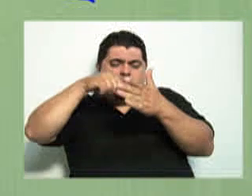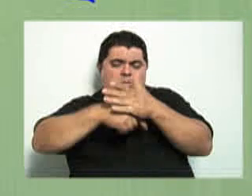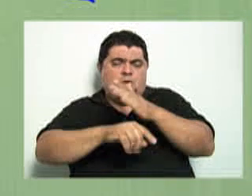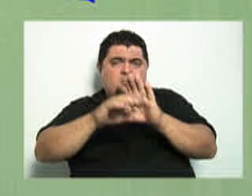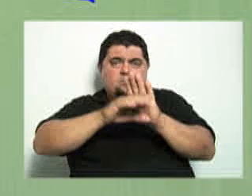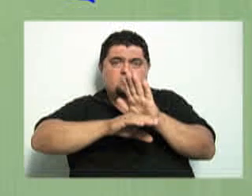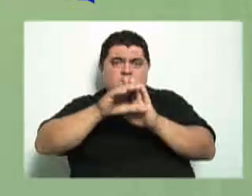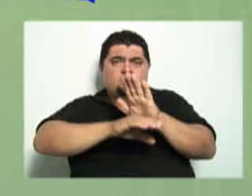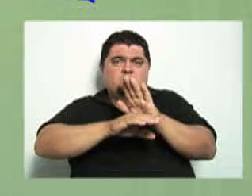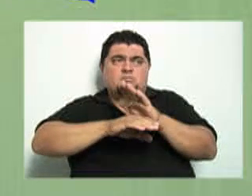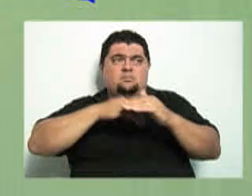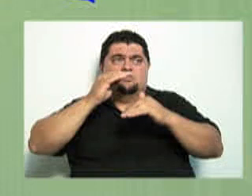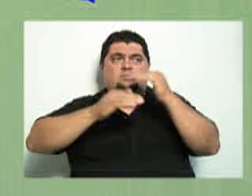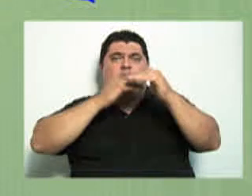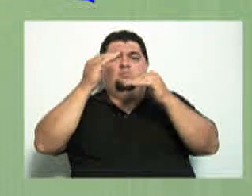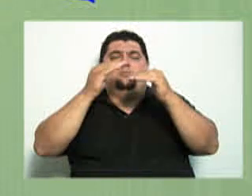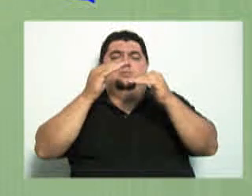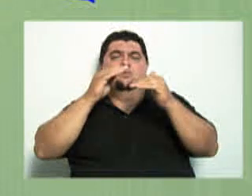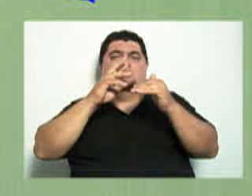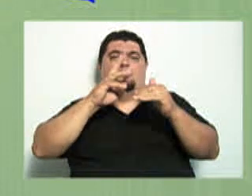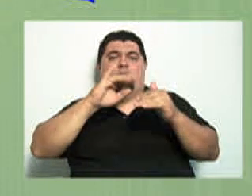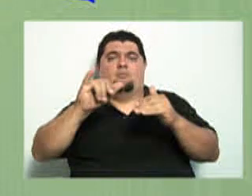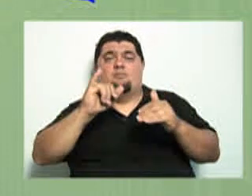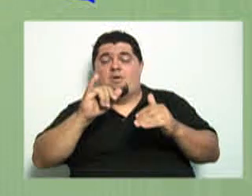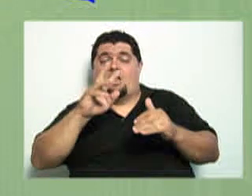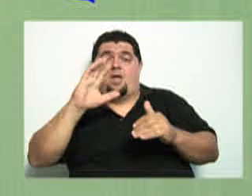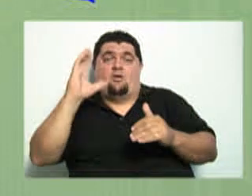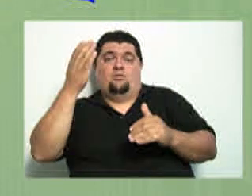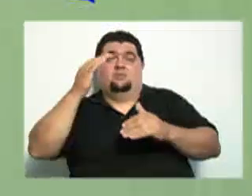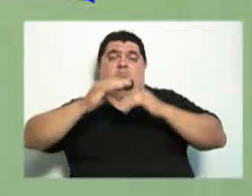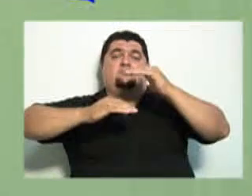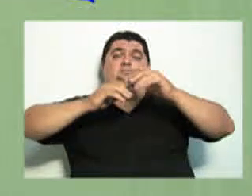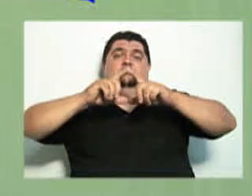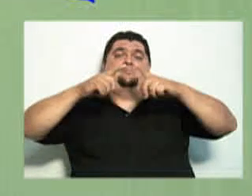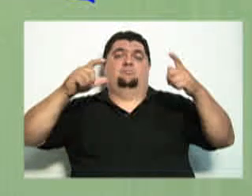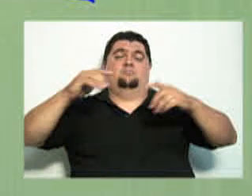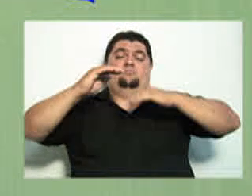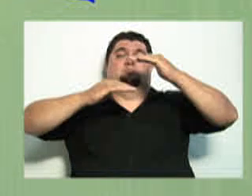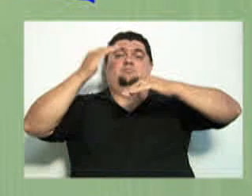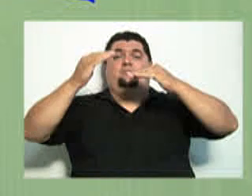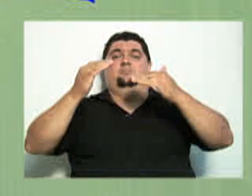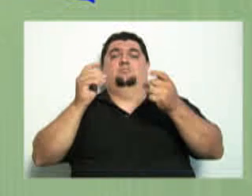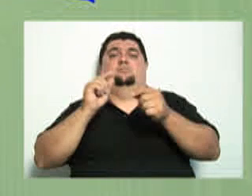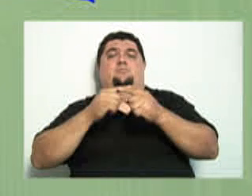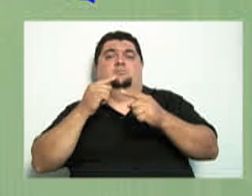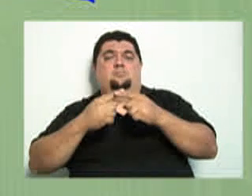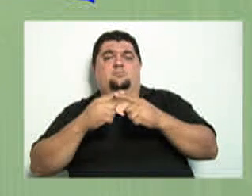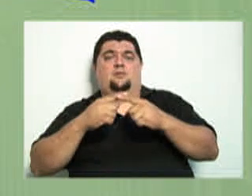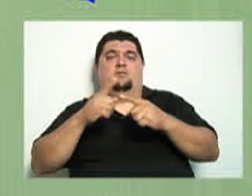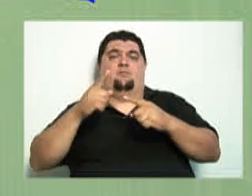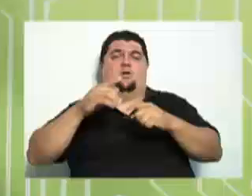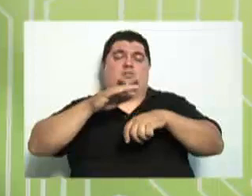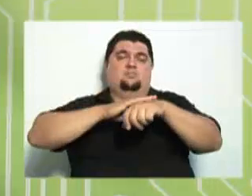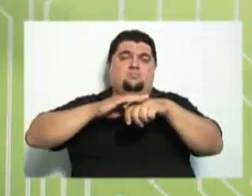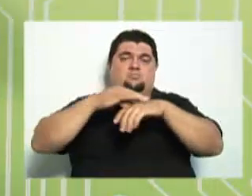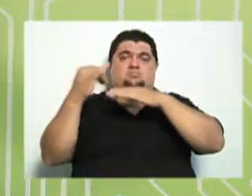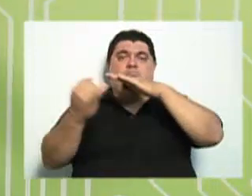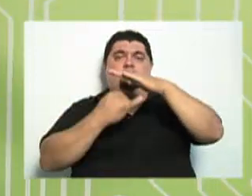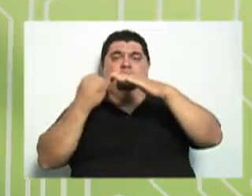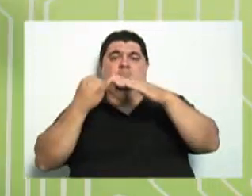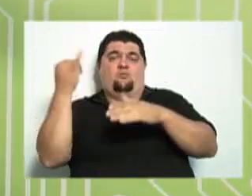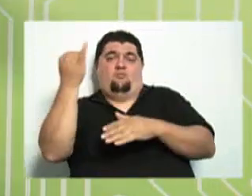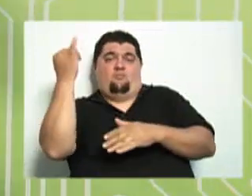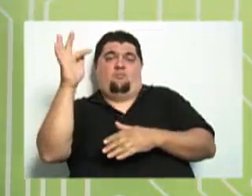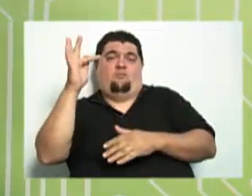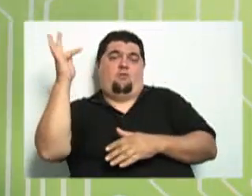de desenvolvimento, a gente fala que para que haja desenvolvimento, a gente precisa ter, então, interação dessa questão que eles discutem, as instituições formais e